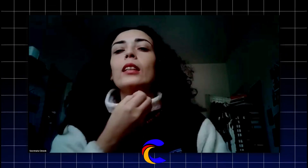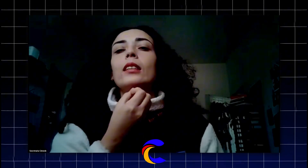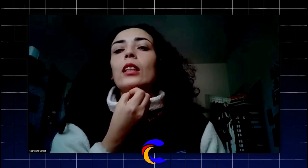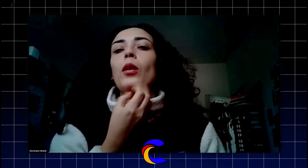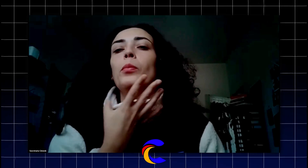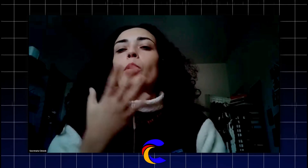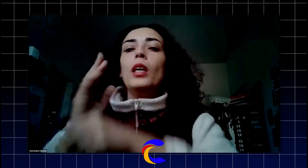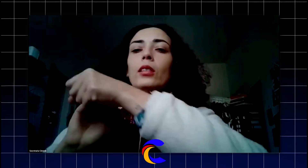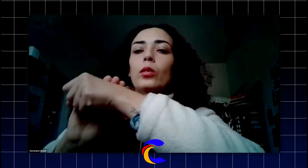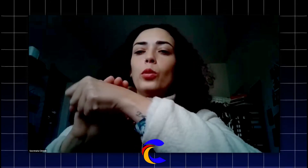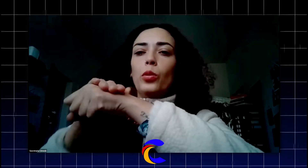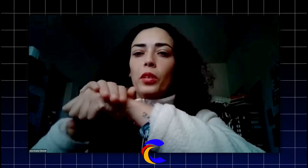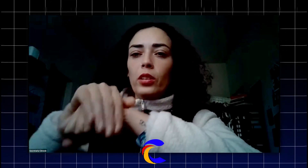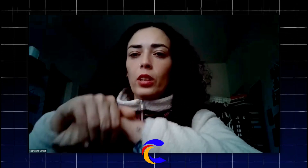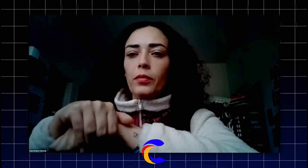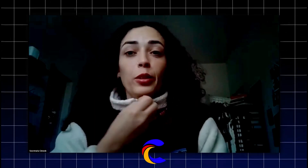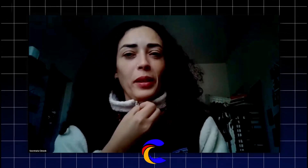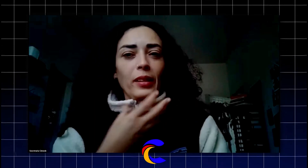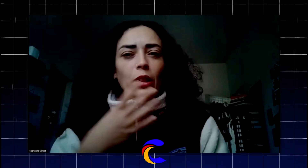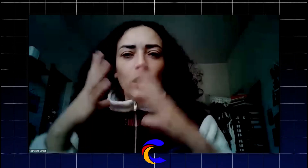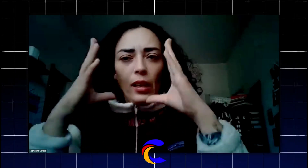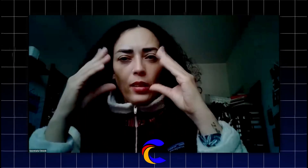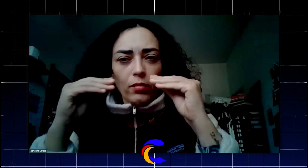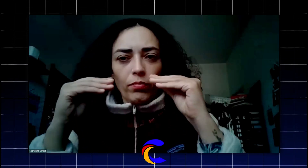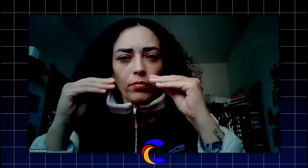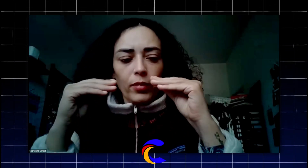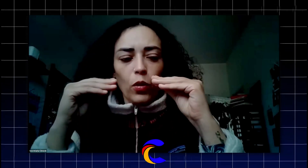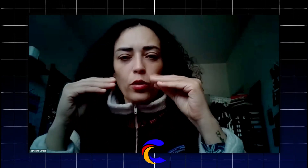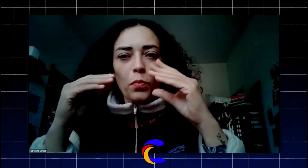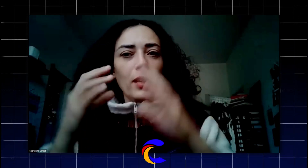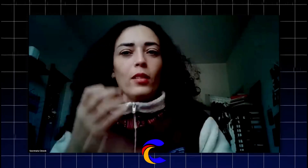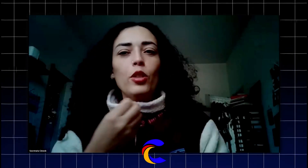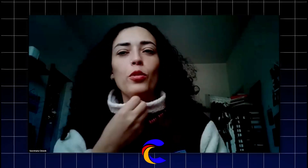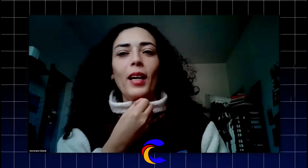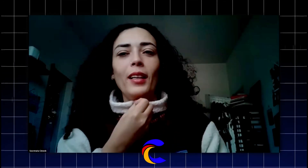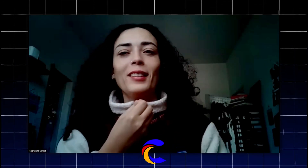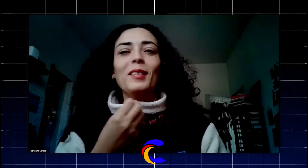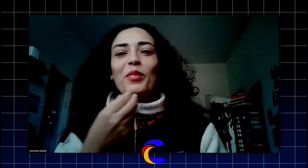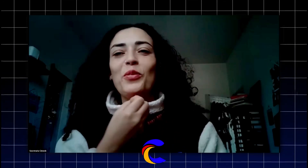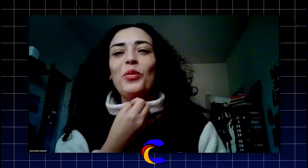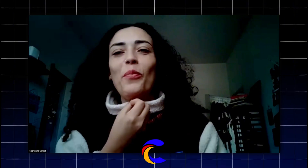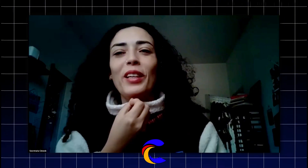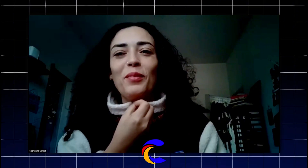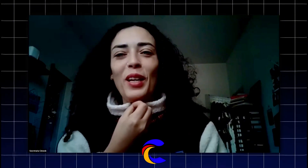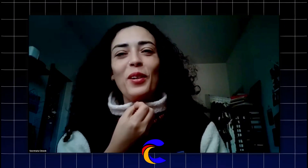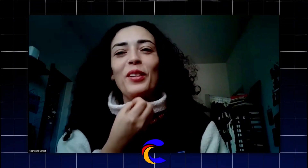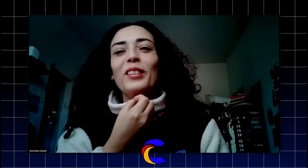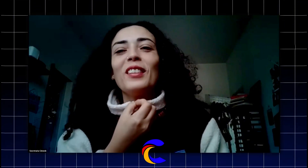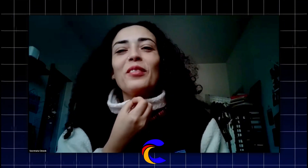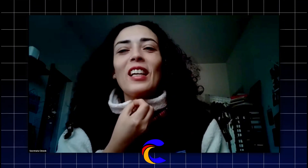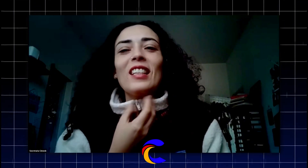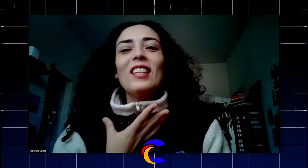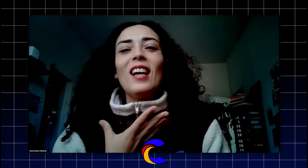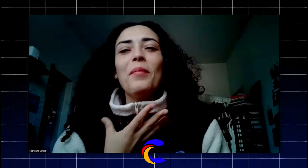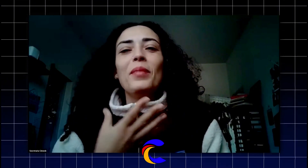fechando, e tem esse aqui, ó, boa noite. Eu uso bastante esse. Eu gosto mais, que eu acho mais visualmente melhor,